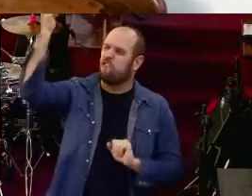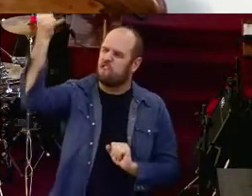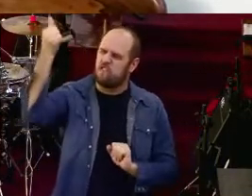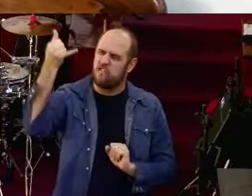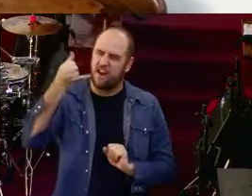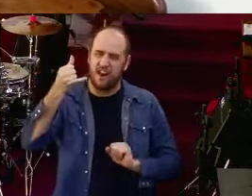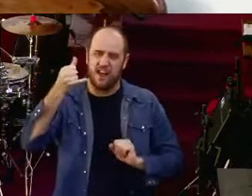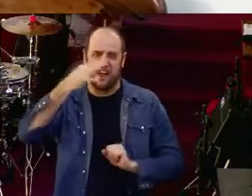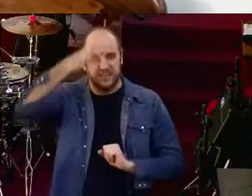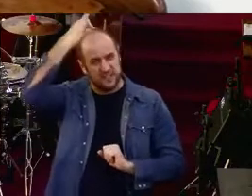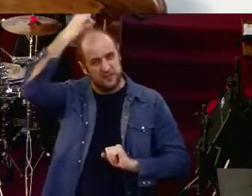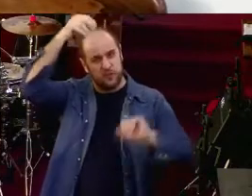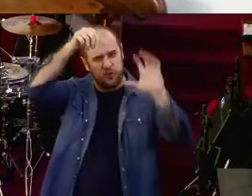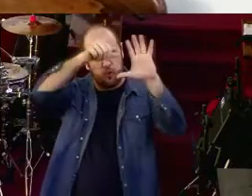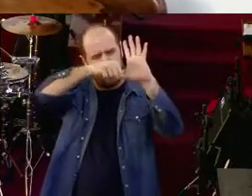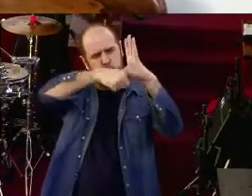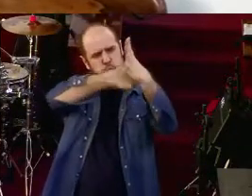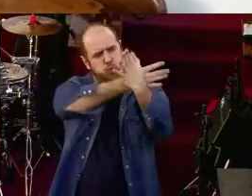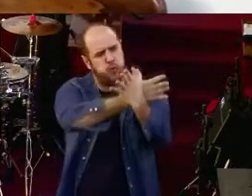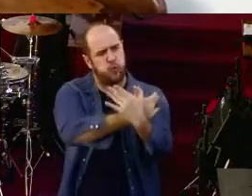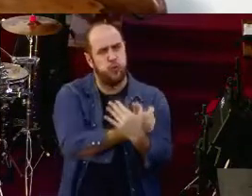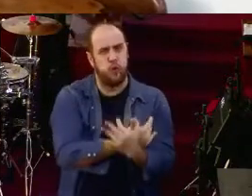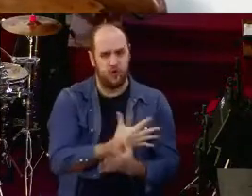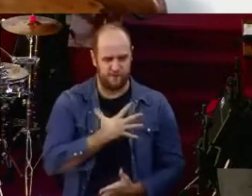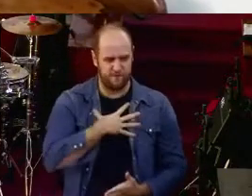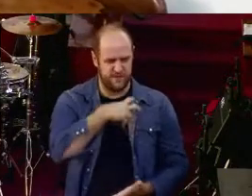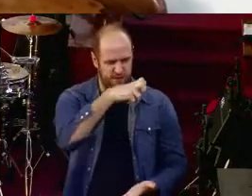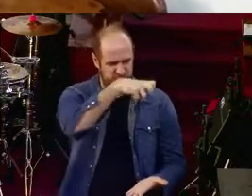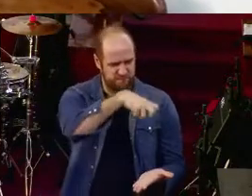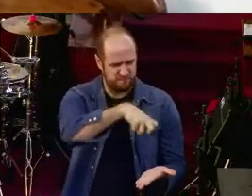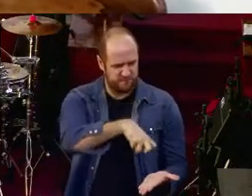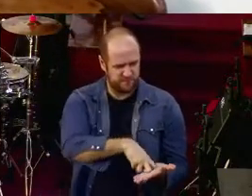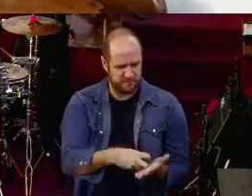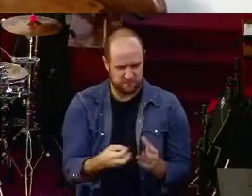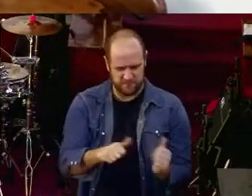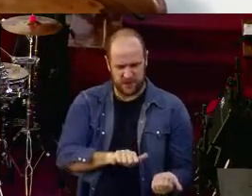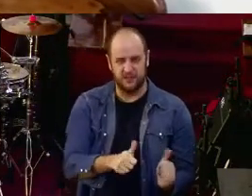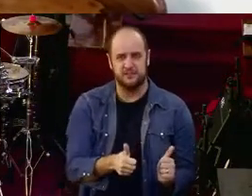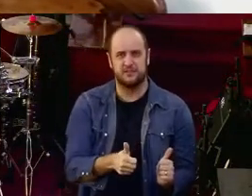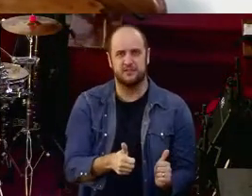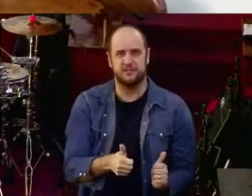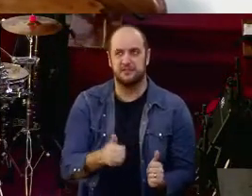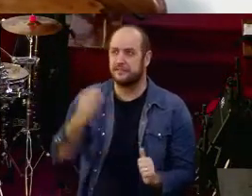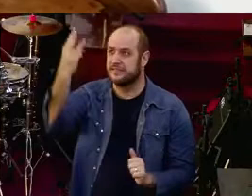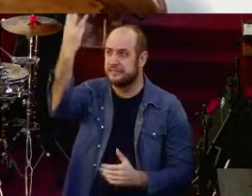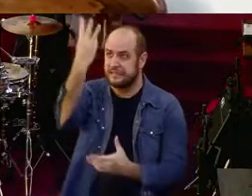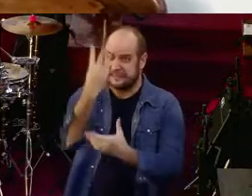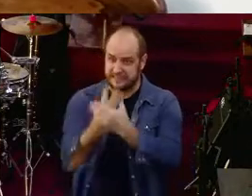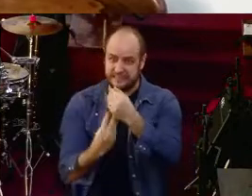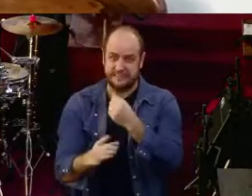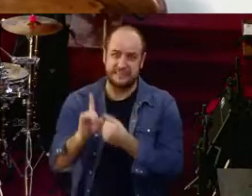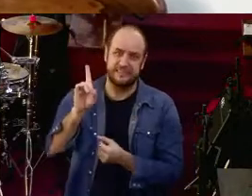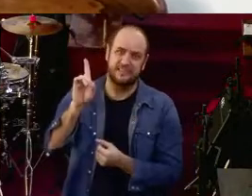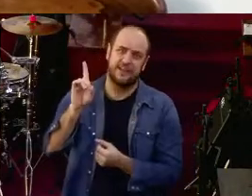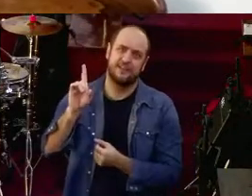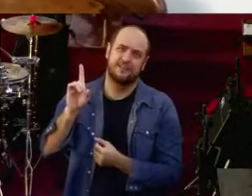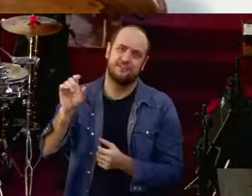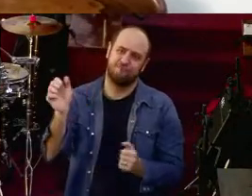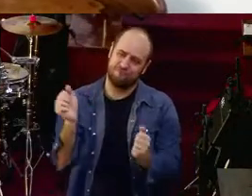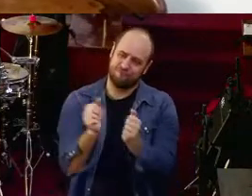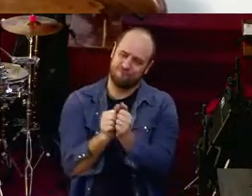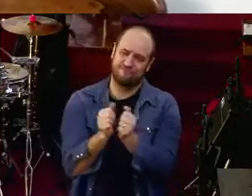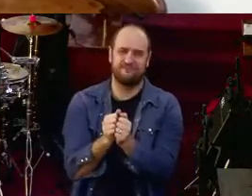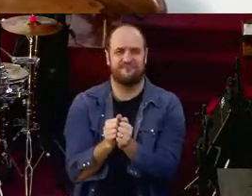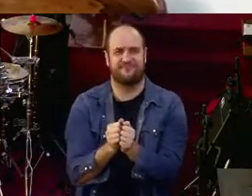desce como pomba e o Filho está encarnado ali. Pai, Filho e Espírito Santo, a Trindade. E este